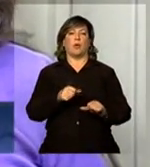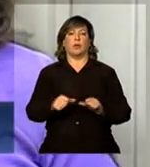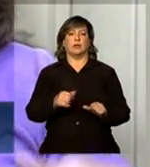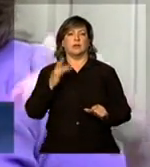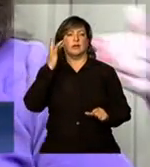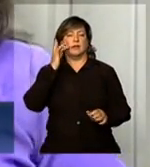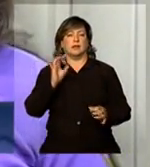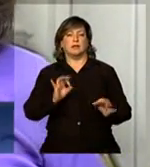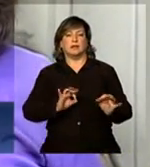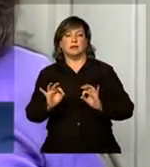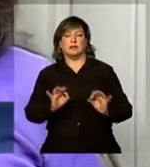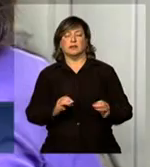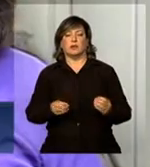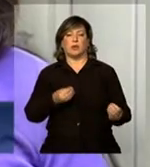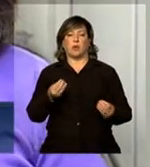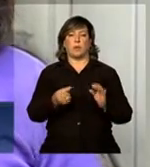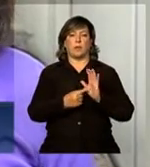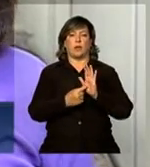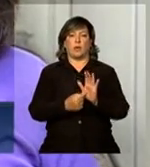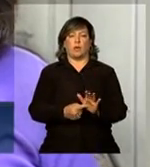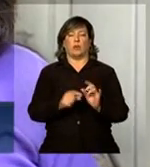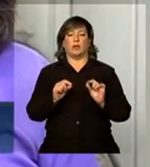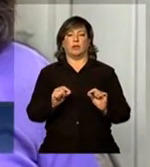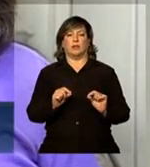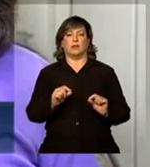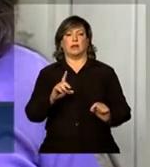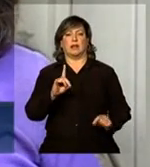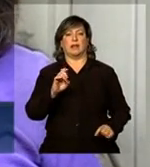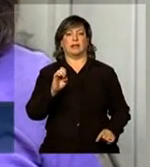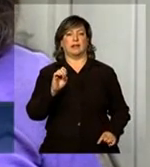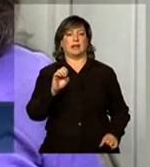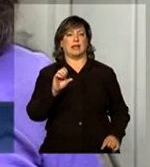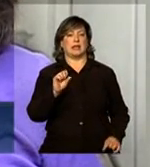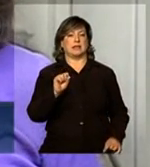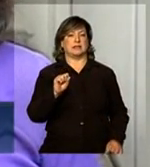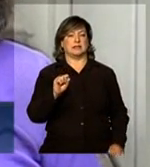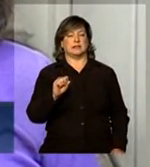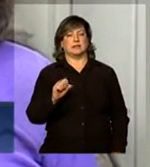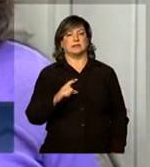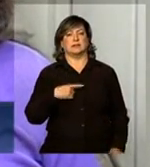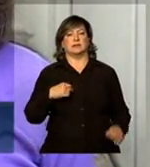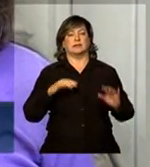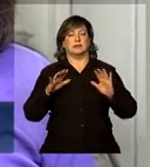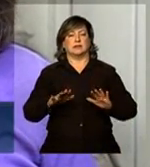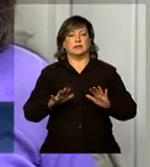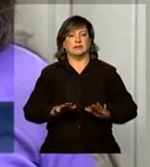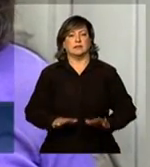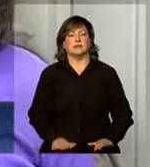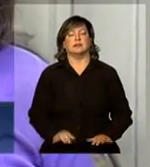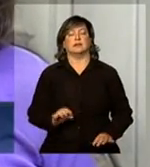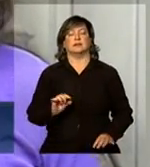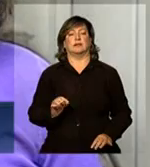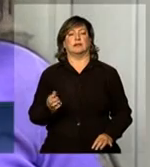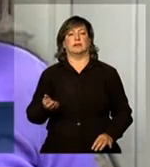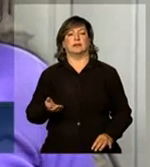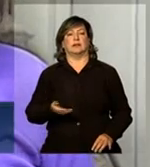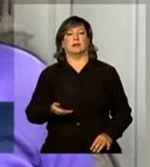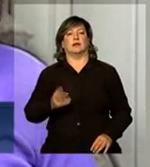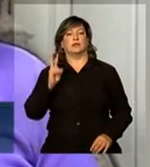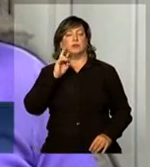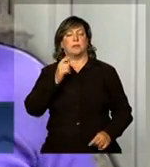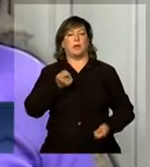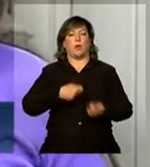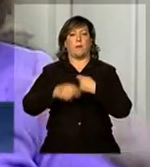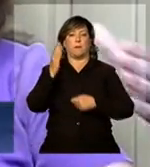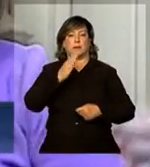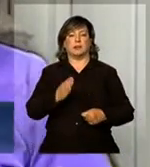estratégia, a sinalização de desaceleração da economia brasileira. Isso é uma pergunta, como é que o senhor vê? O senhor já falou um pouco,